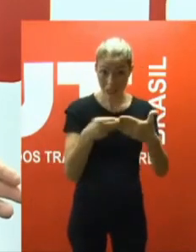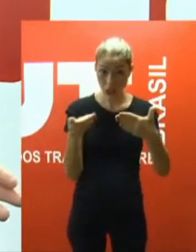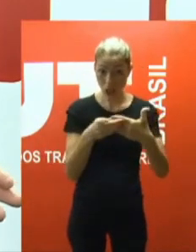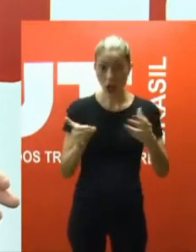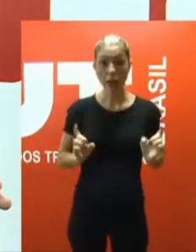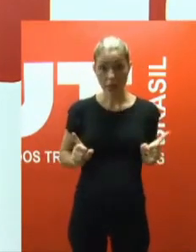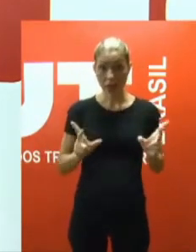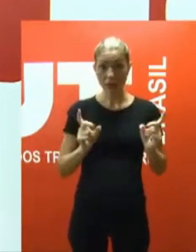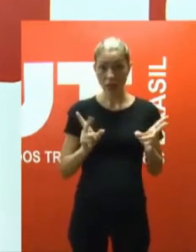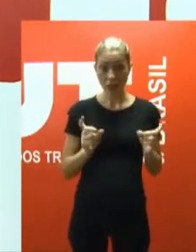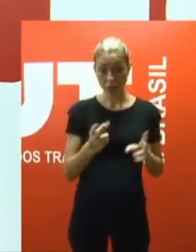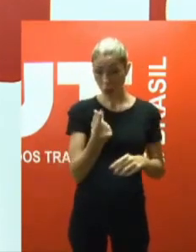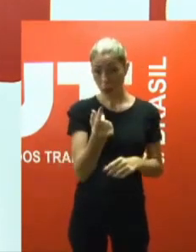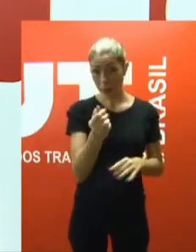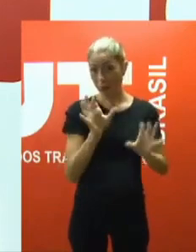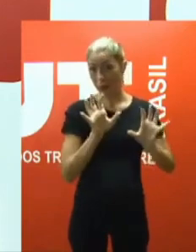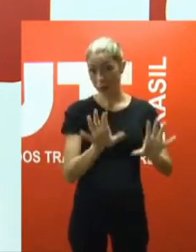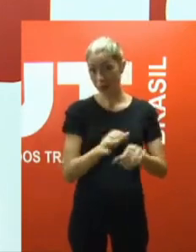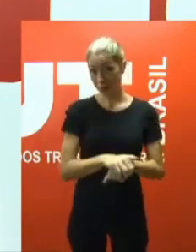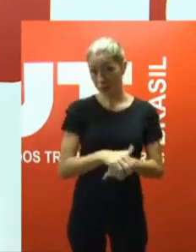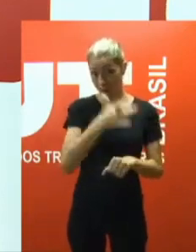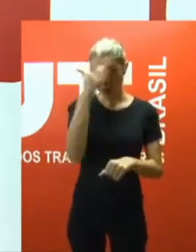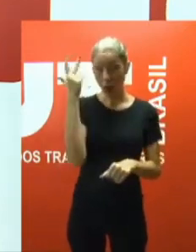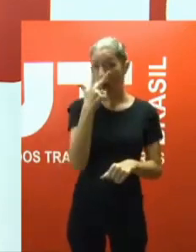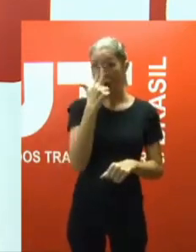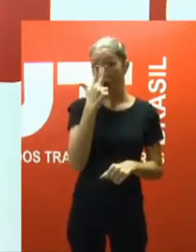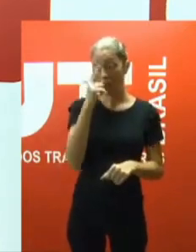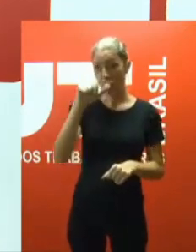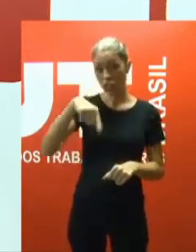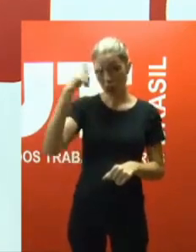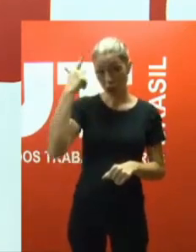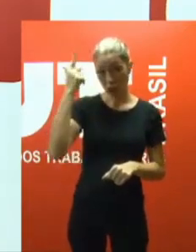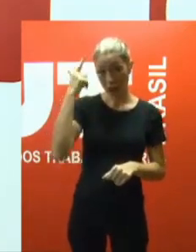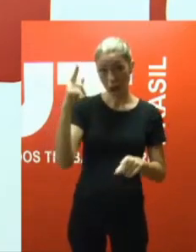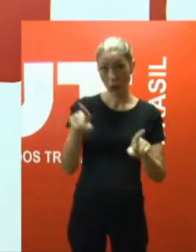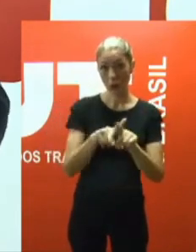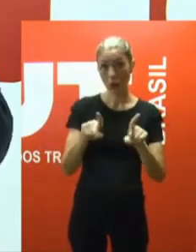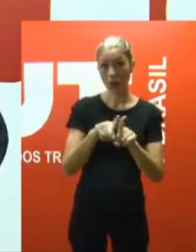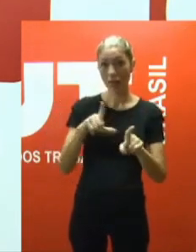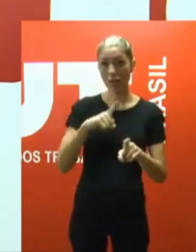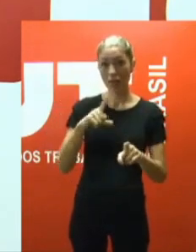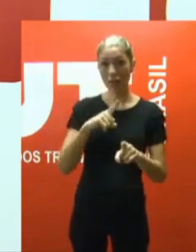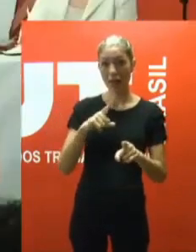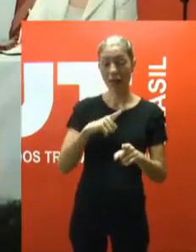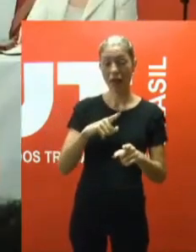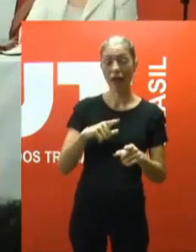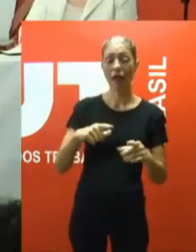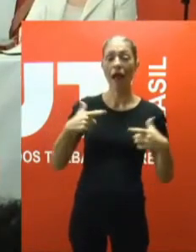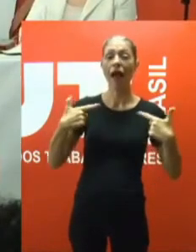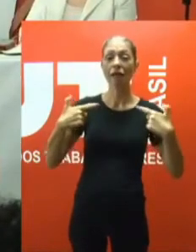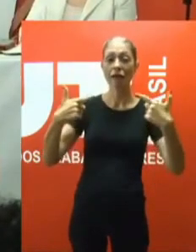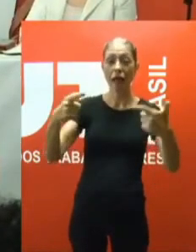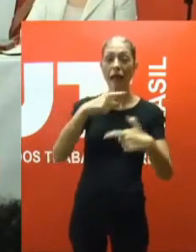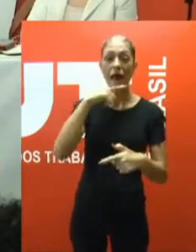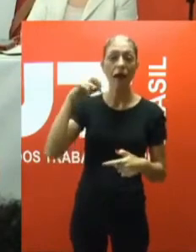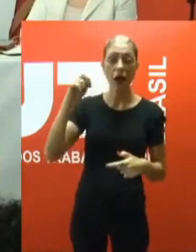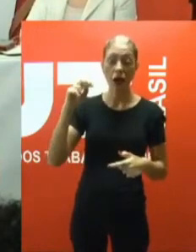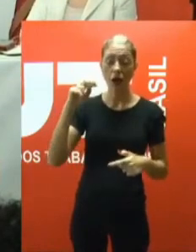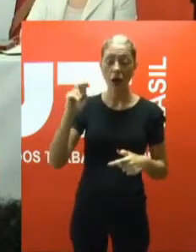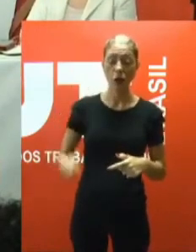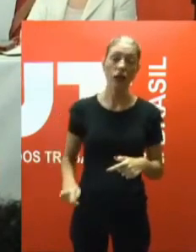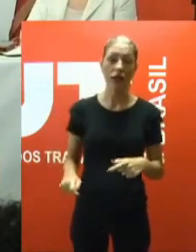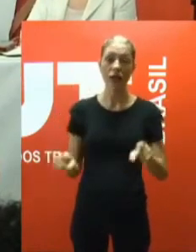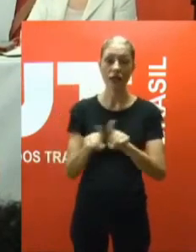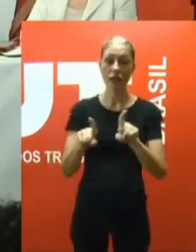dólar. Muita gente acha que é normal, porque tem uma guerra na Ucrânia, porque tem não sei das quantas. Eu só queria lembrar a CUT que em